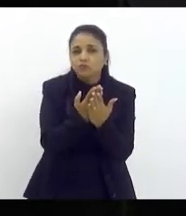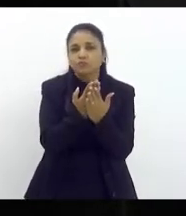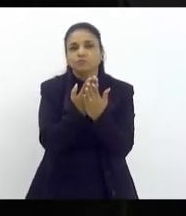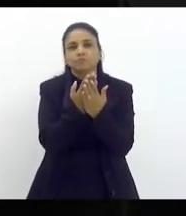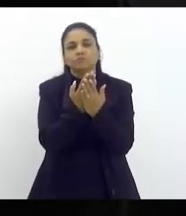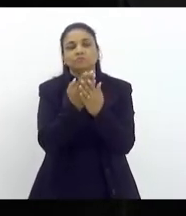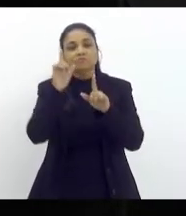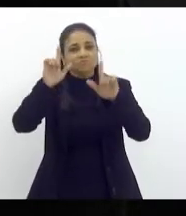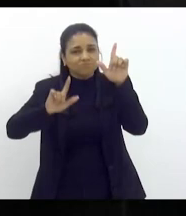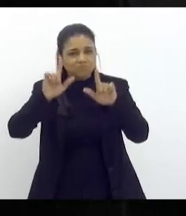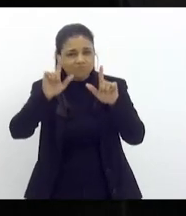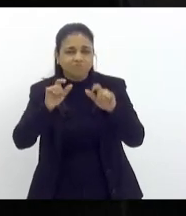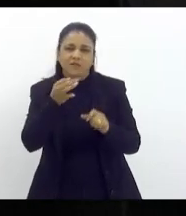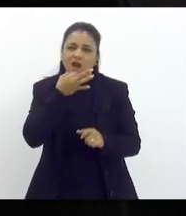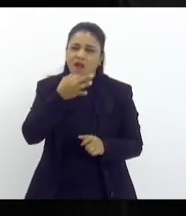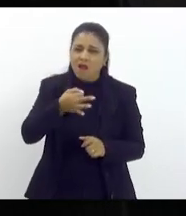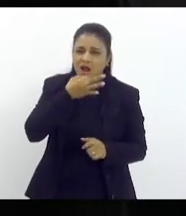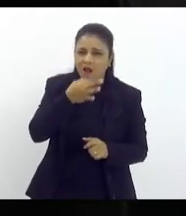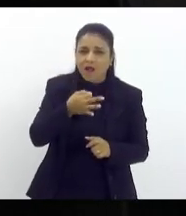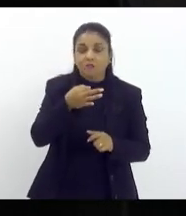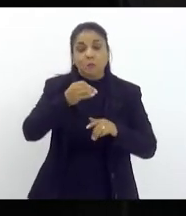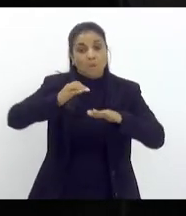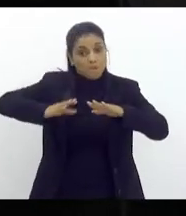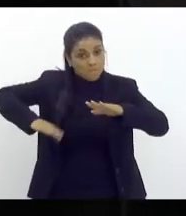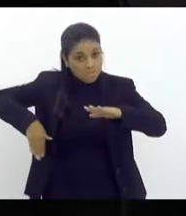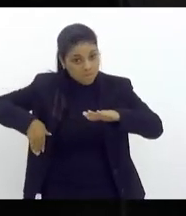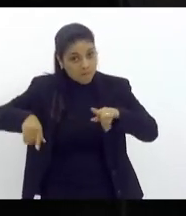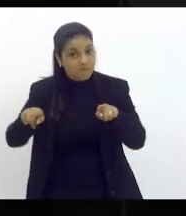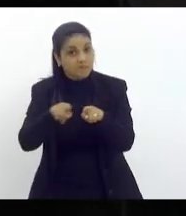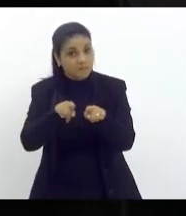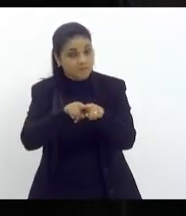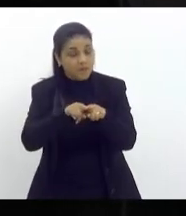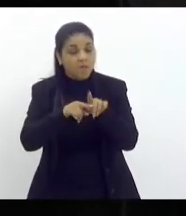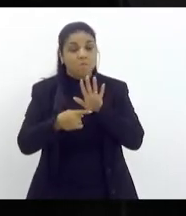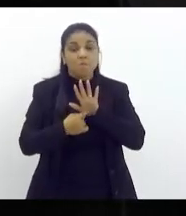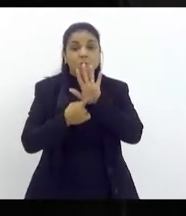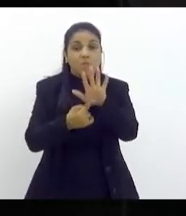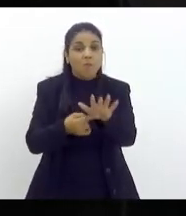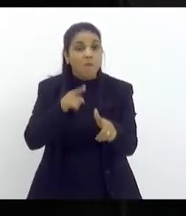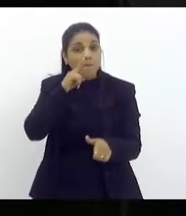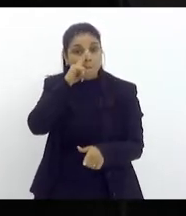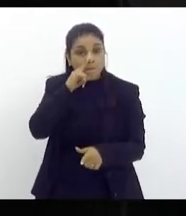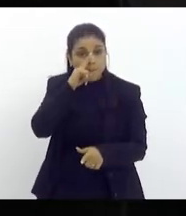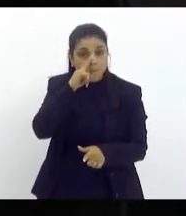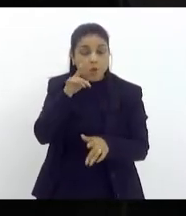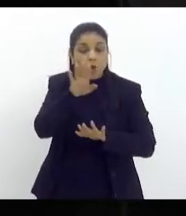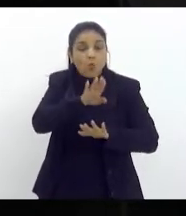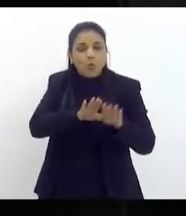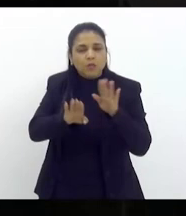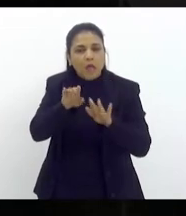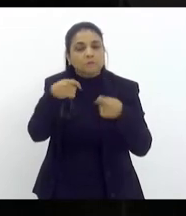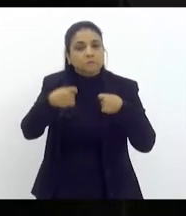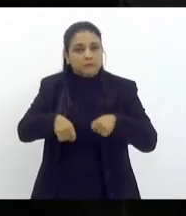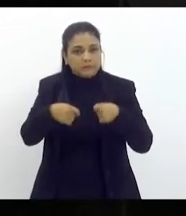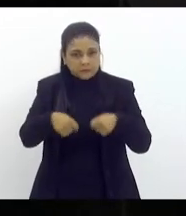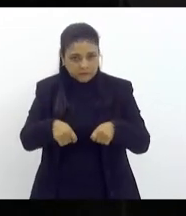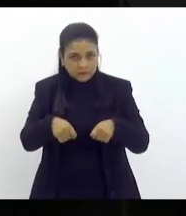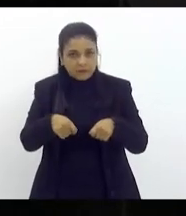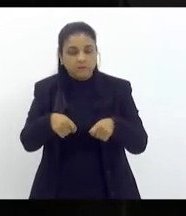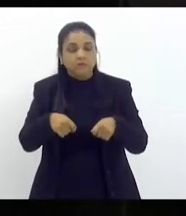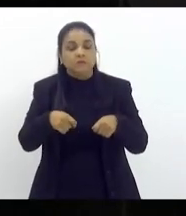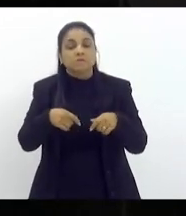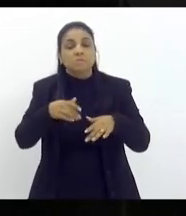de comunicação e nas próprias praias informando sobre os riscos e cuidados a serem tomados por bolítes a utilidade autoridade públicas